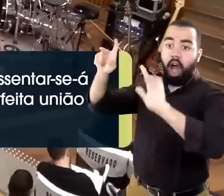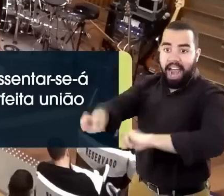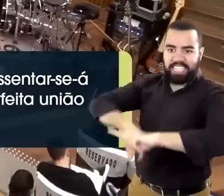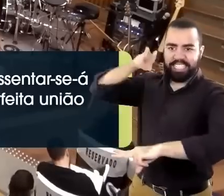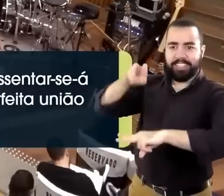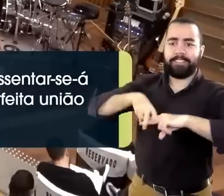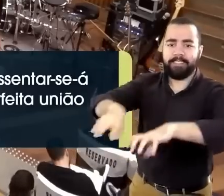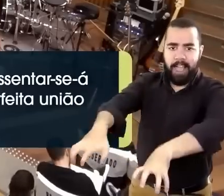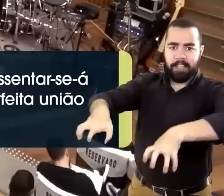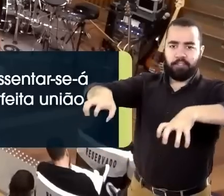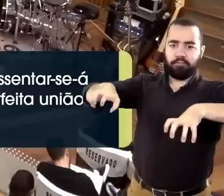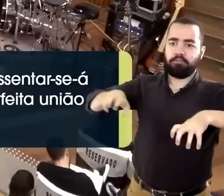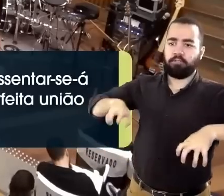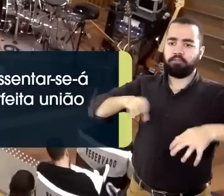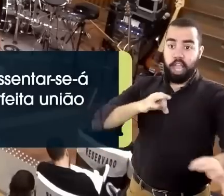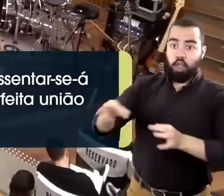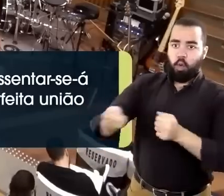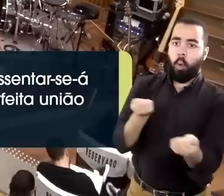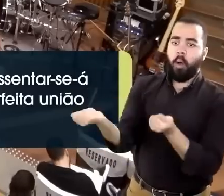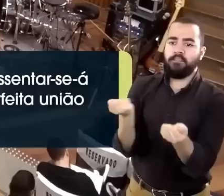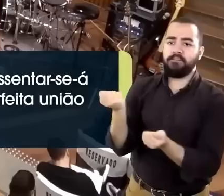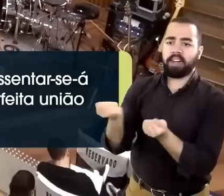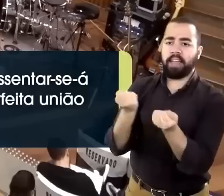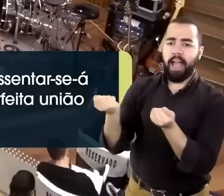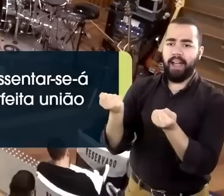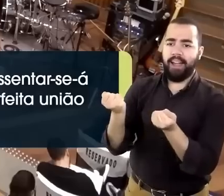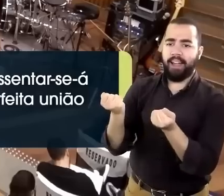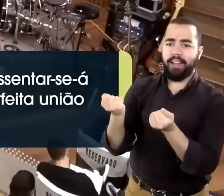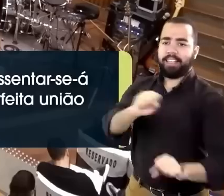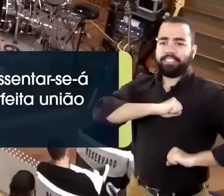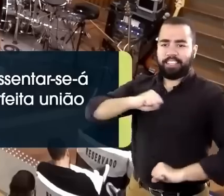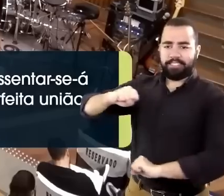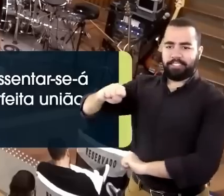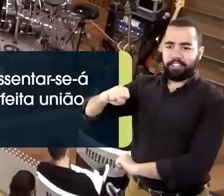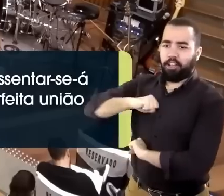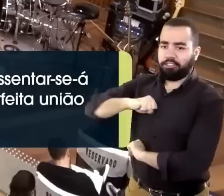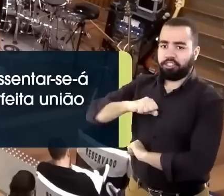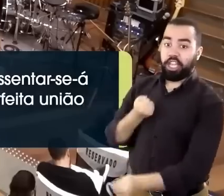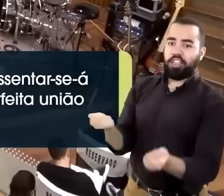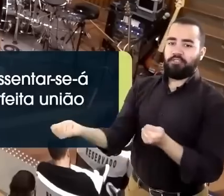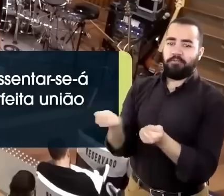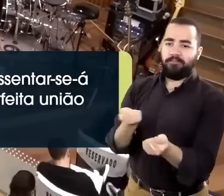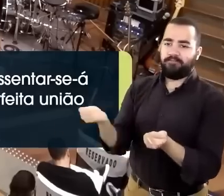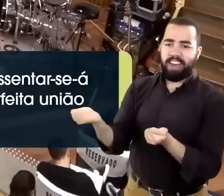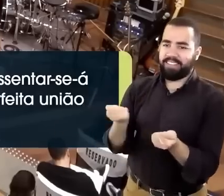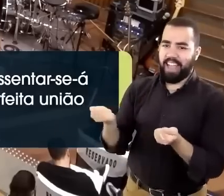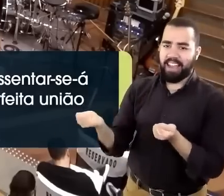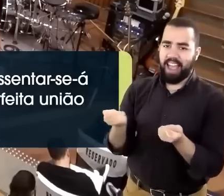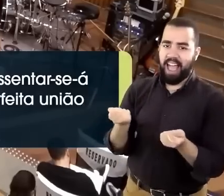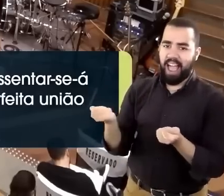assentar-se-á no seu trono e dominará, e será sacerdote no seu trono, e reinará perfeita